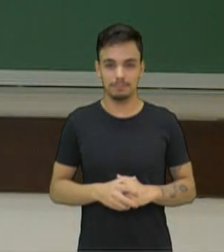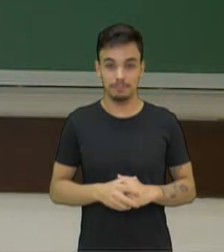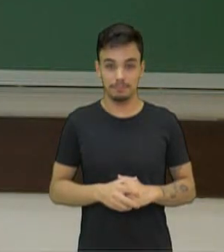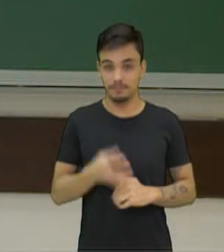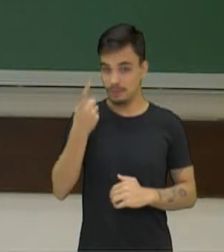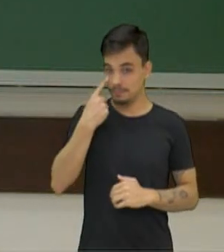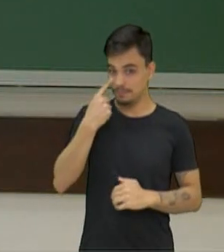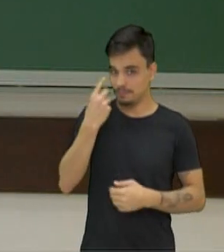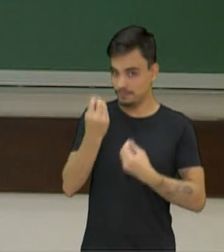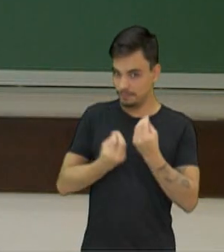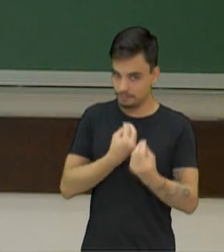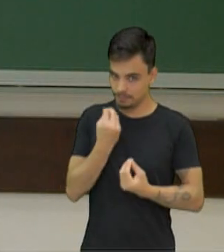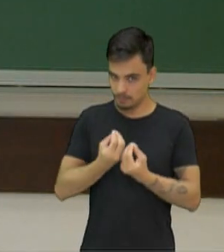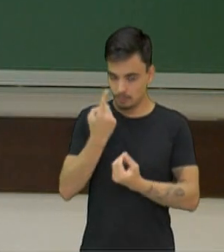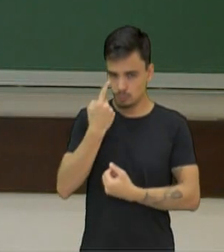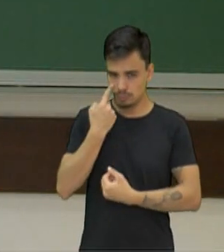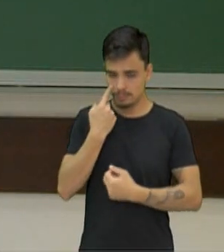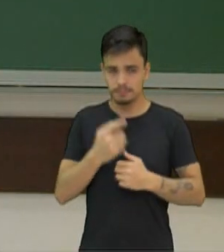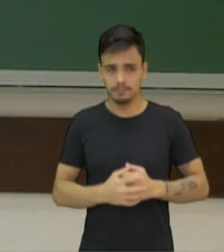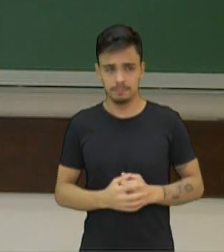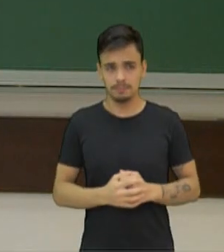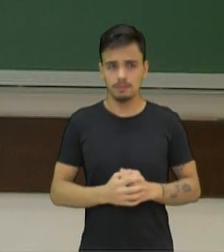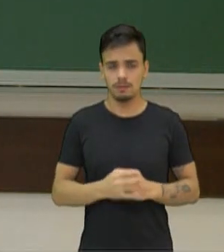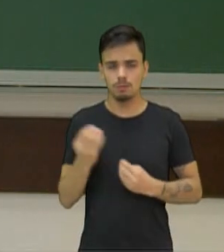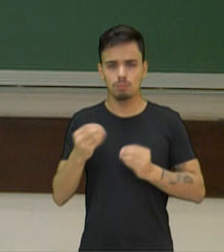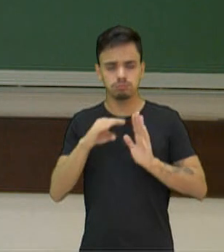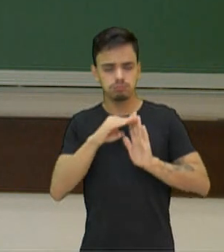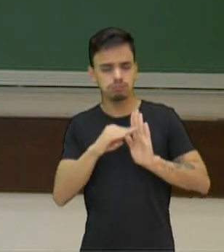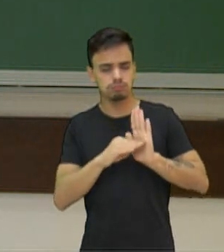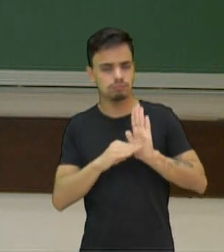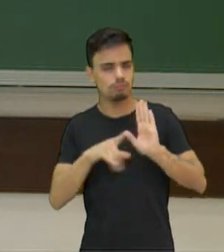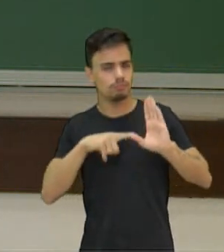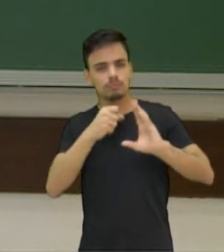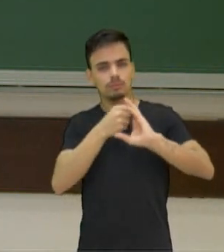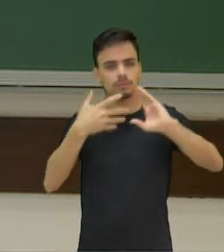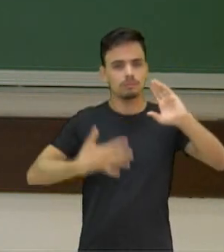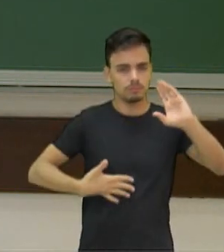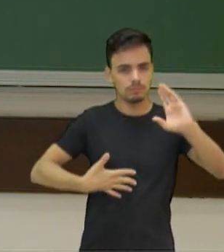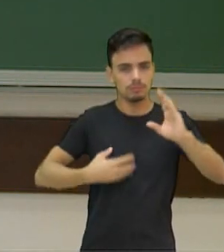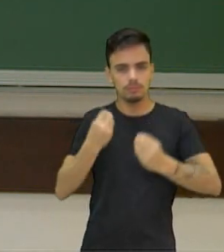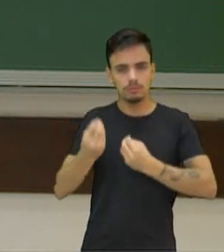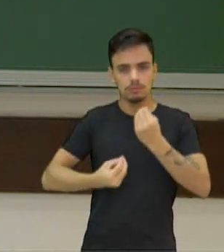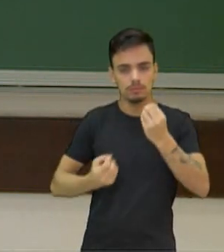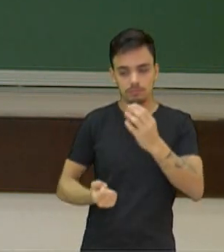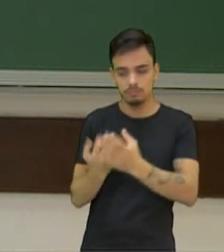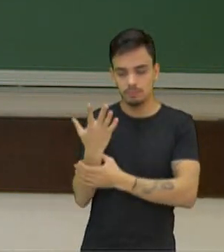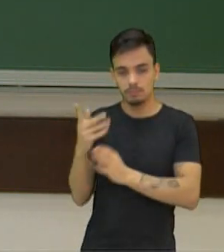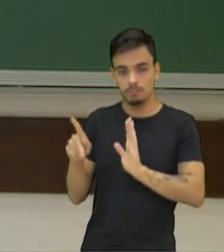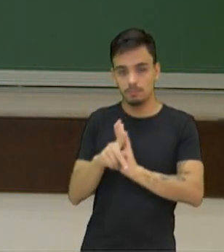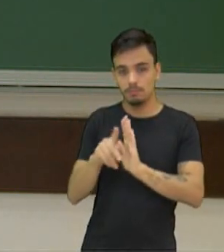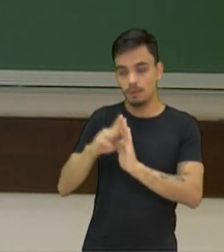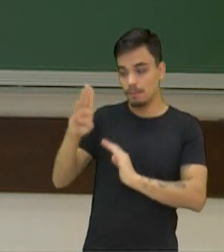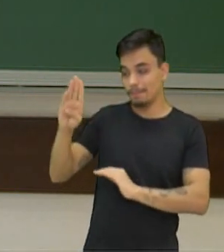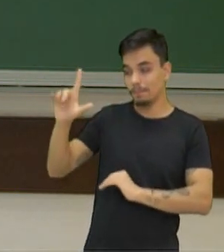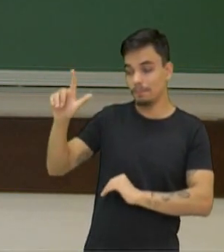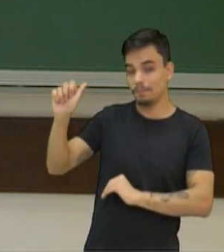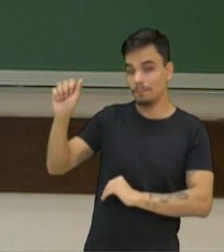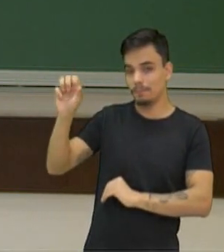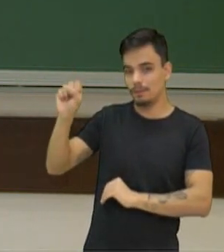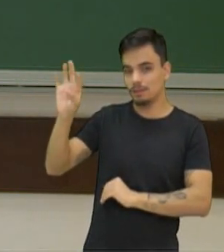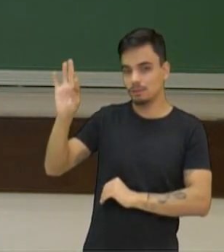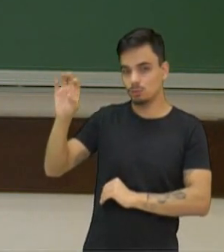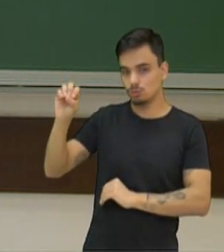Vamos ver então? Qual a fase, né, se caracteriza pela ocorrência de divisões e surgimento do blastocisto? Muito bem, vamos